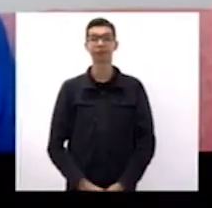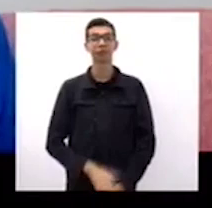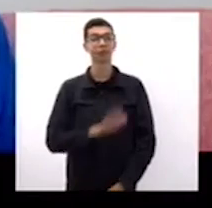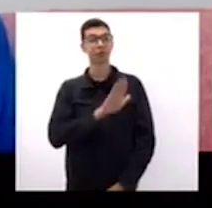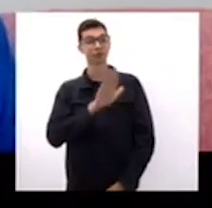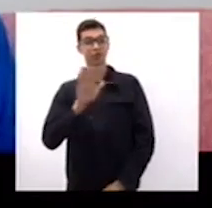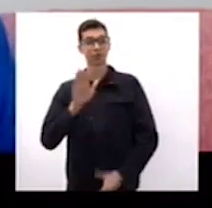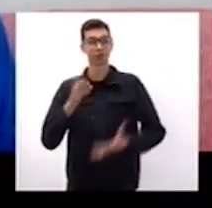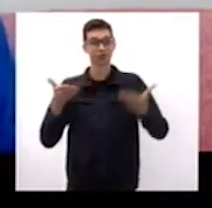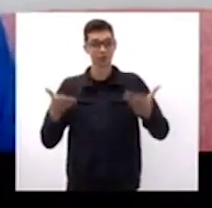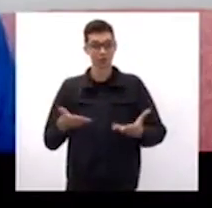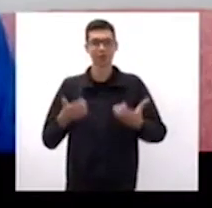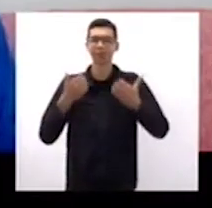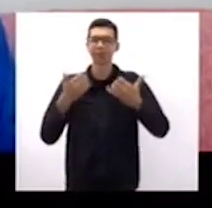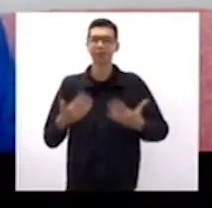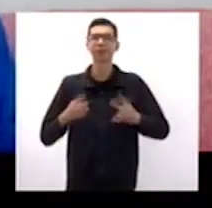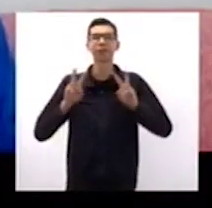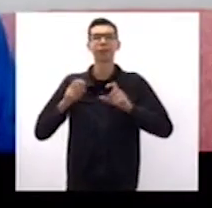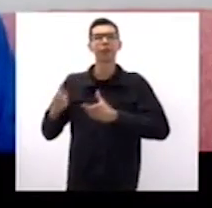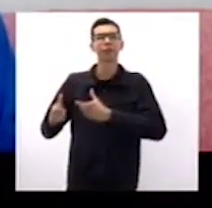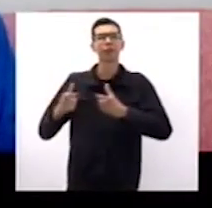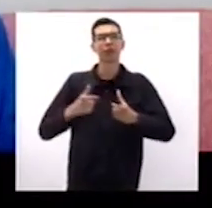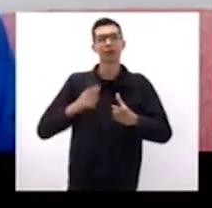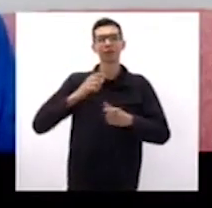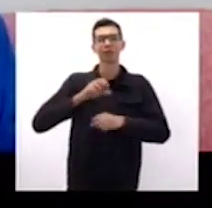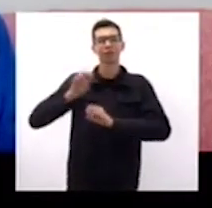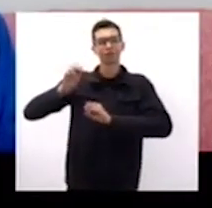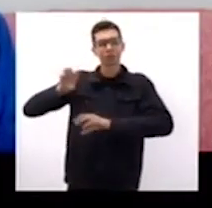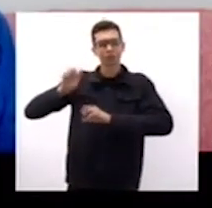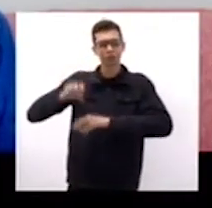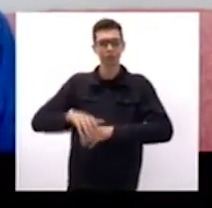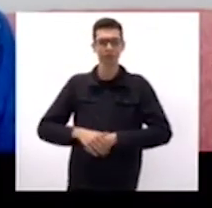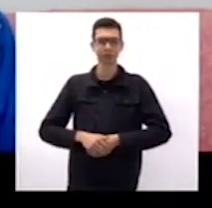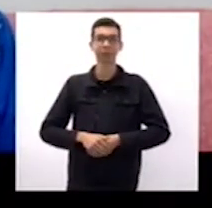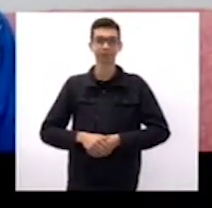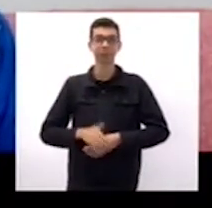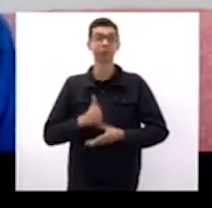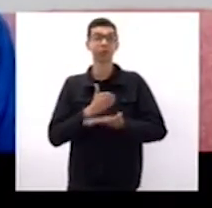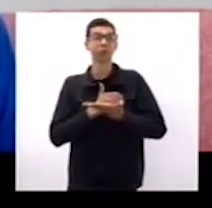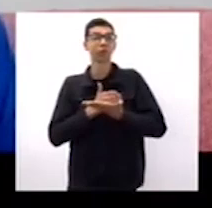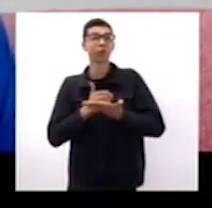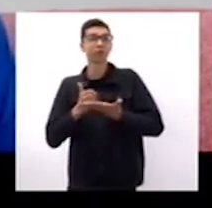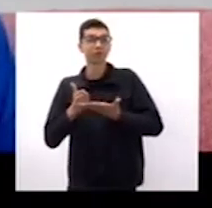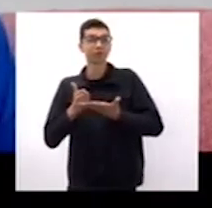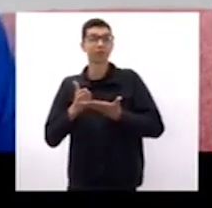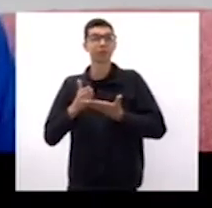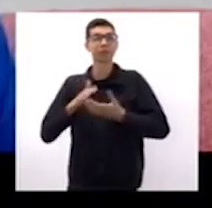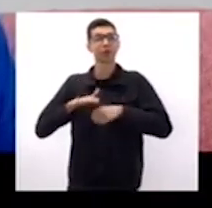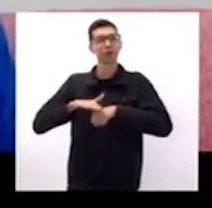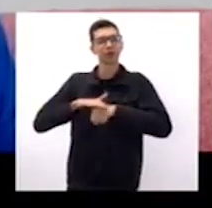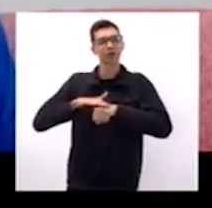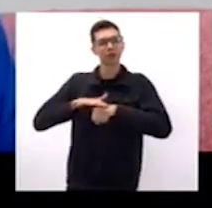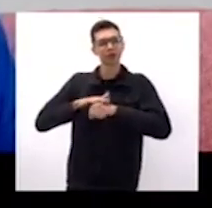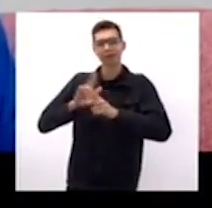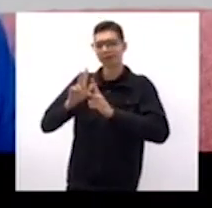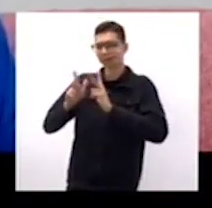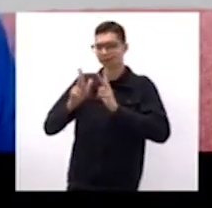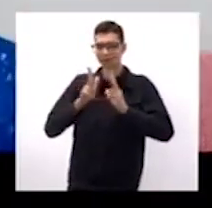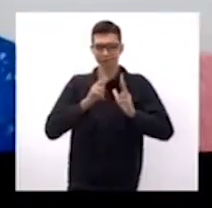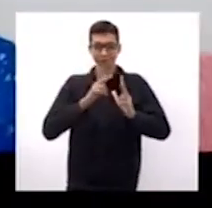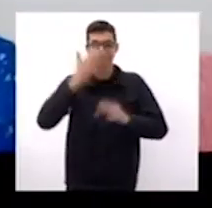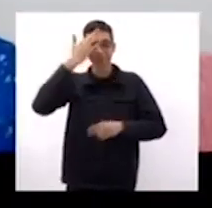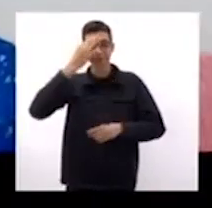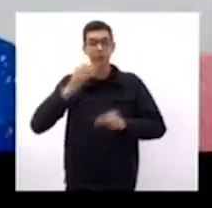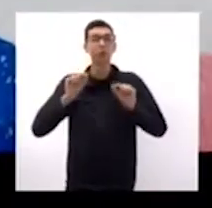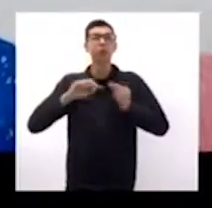falar um pouco sobre ambientes educacionais. E para começar a nossa conversa, vamos entender o que significa um ambiente